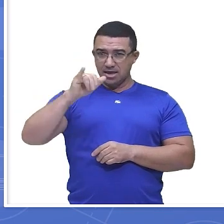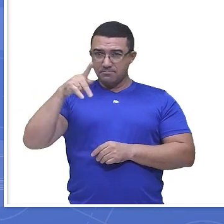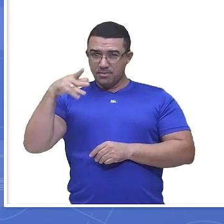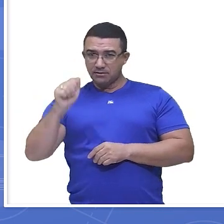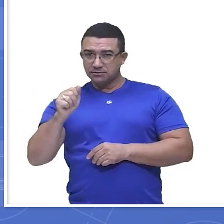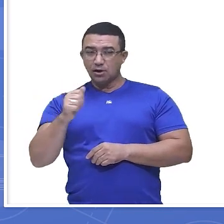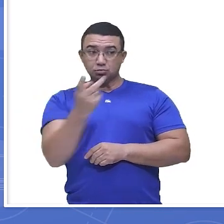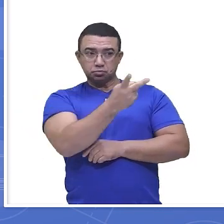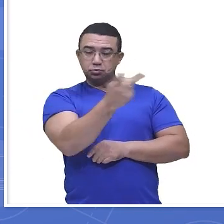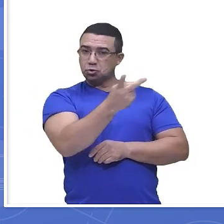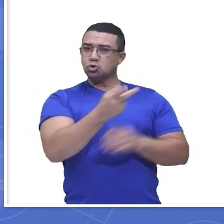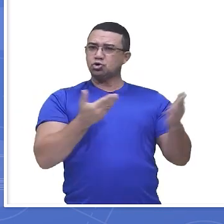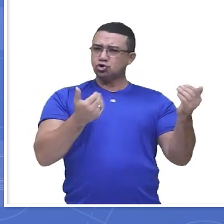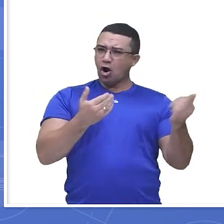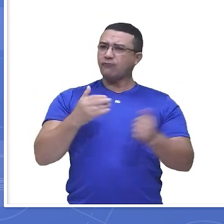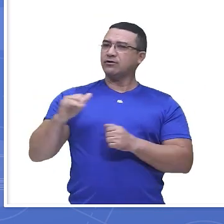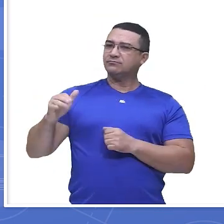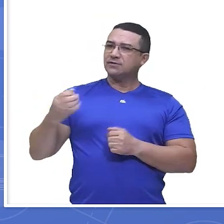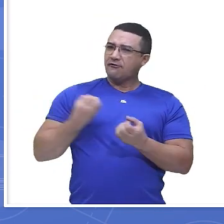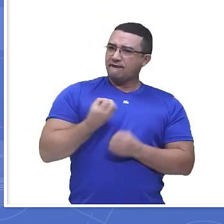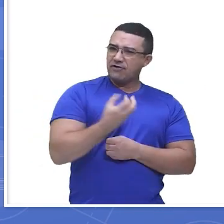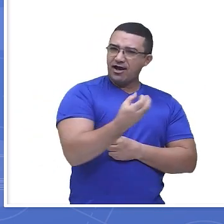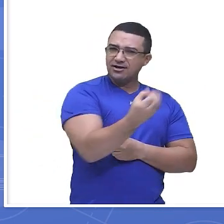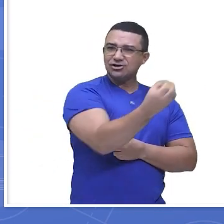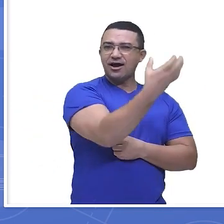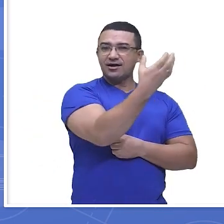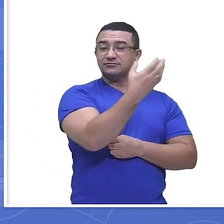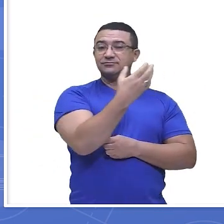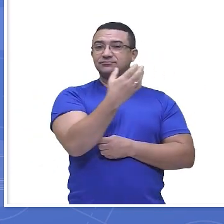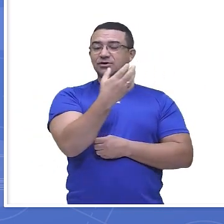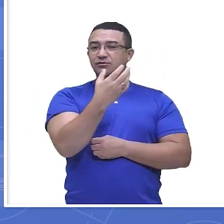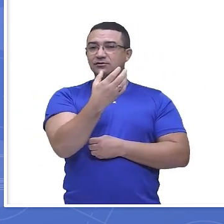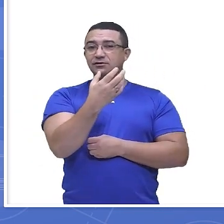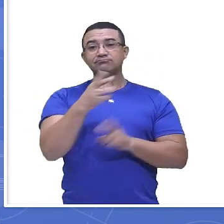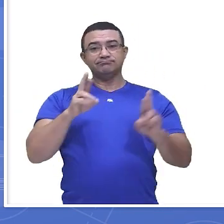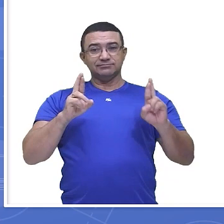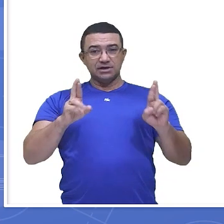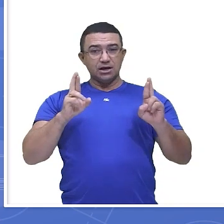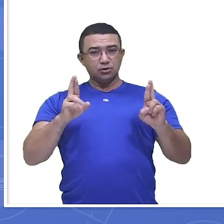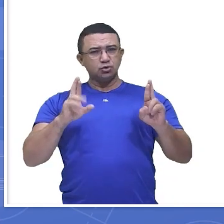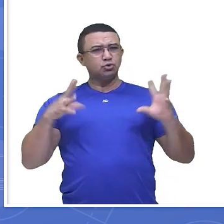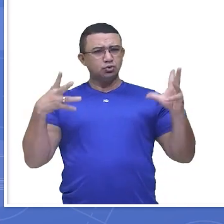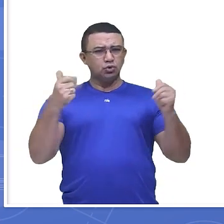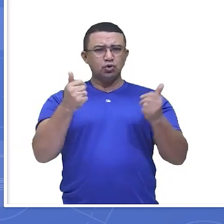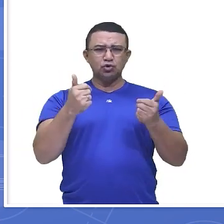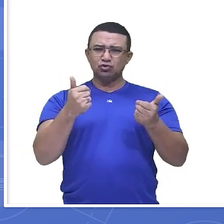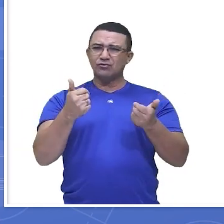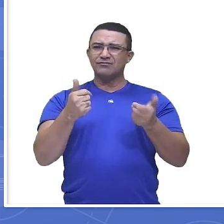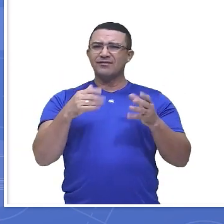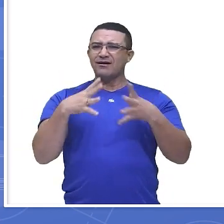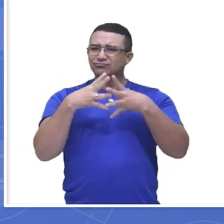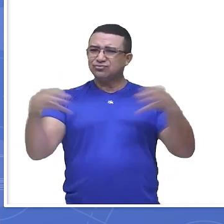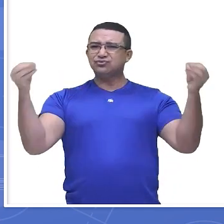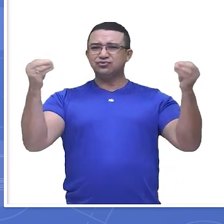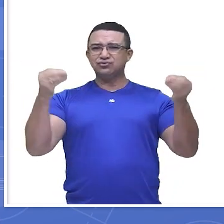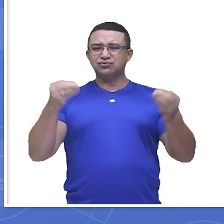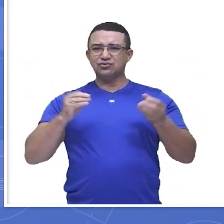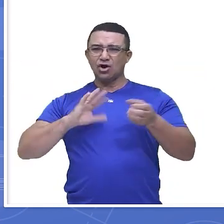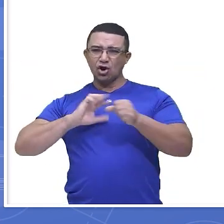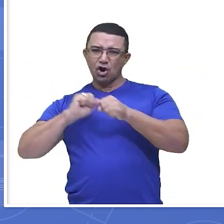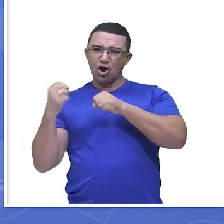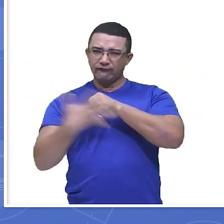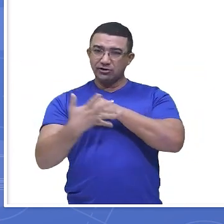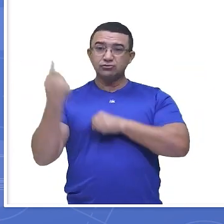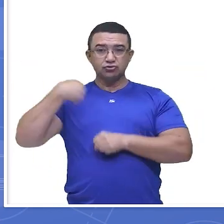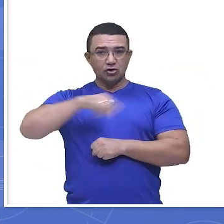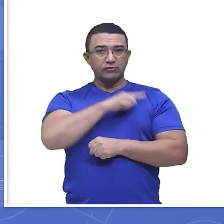no turismo, numa viagem. Esperamos, né, que tudo isso passe do Covid, que é para nós voltarmos a andar aí